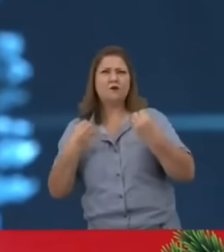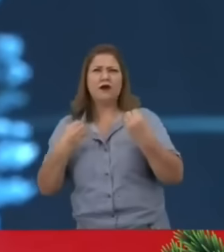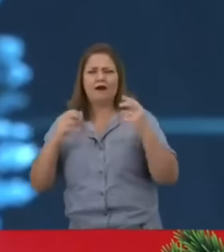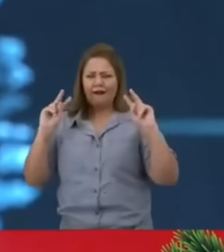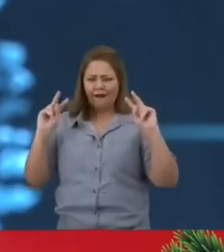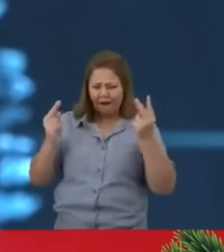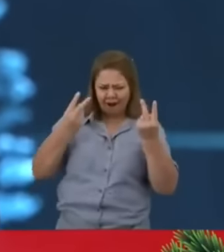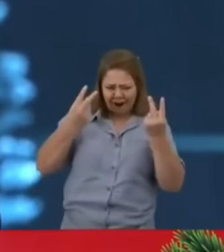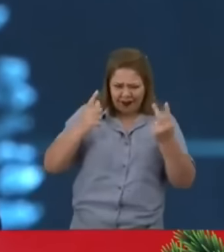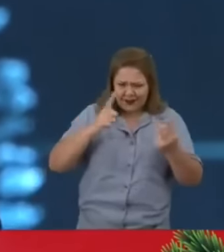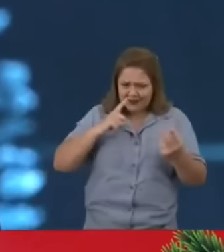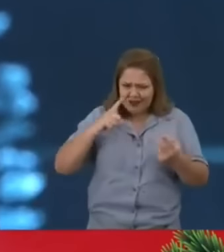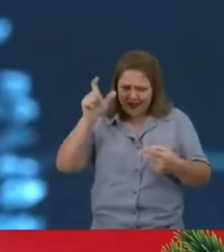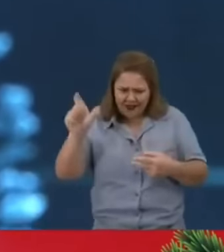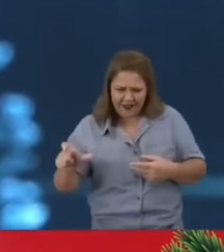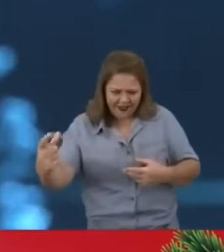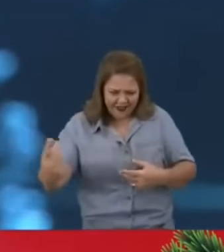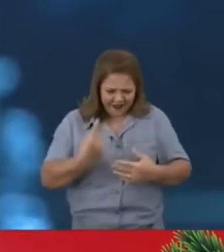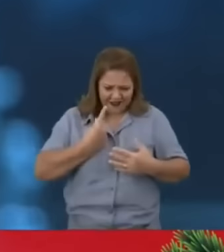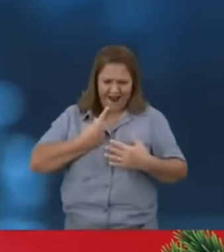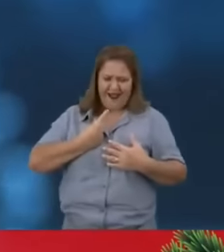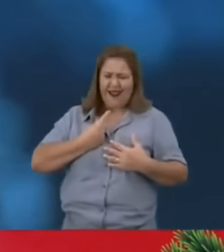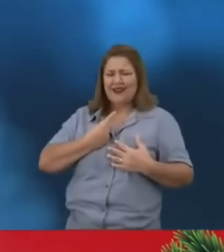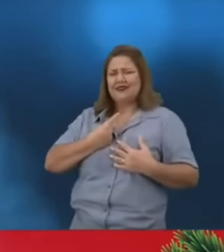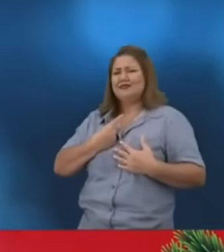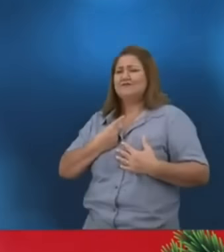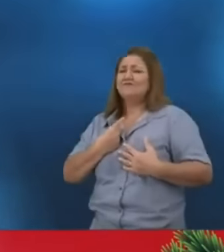só pra ver se te encontro.